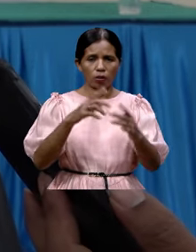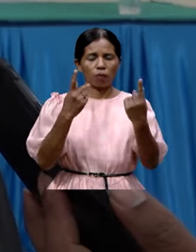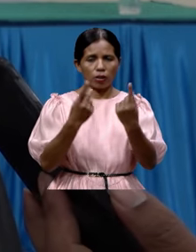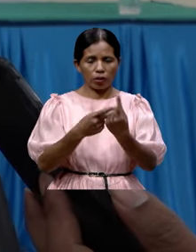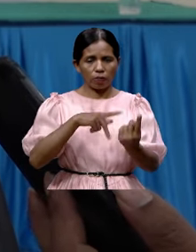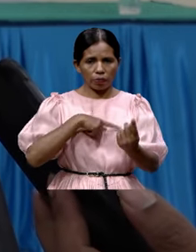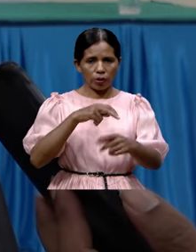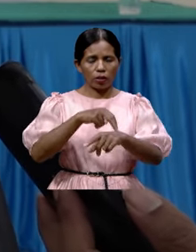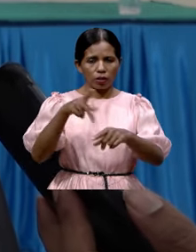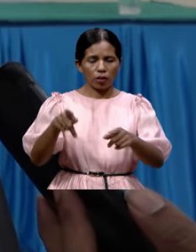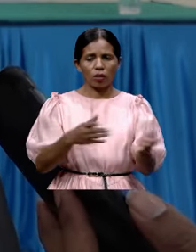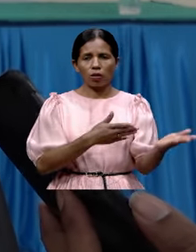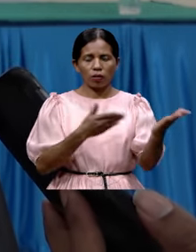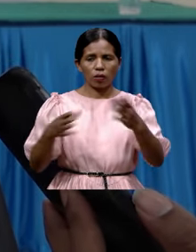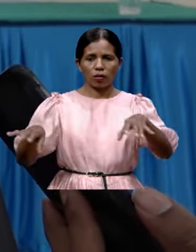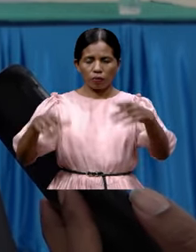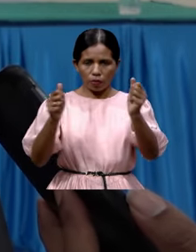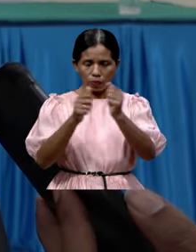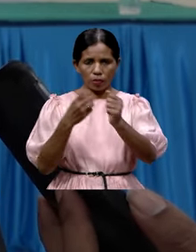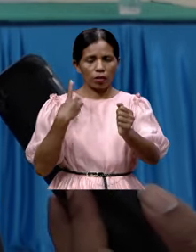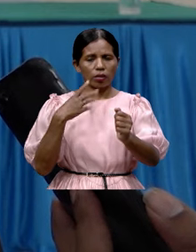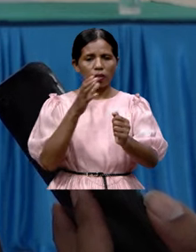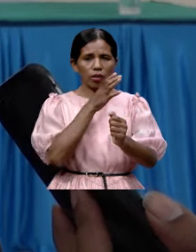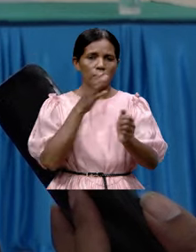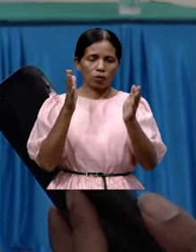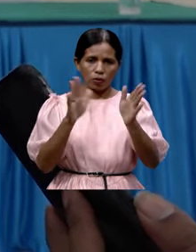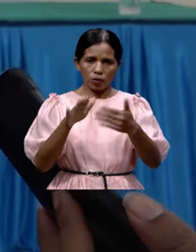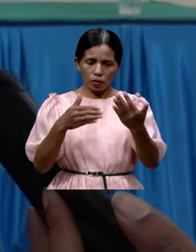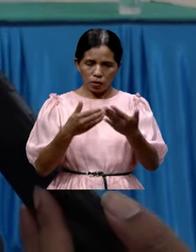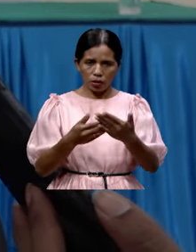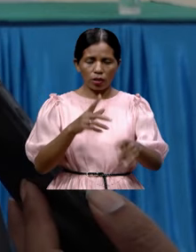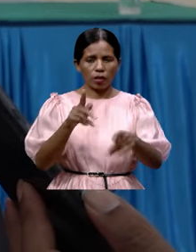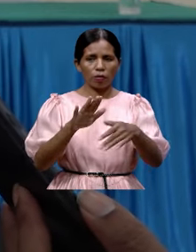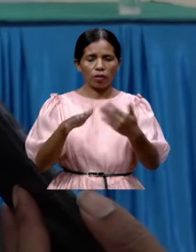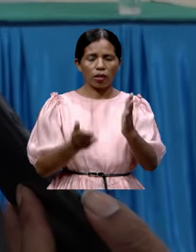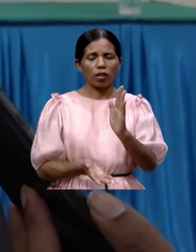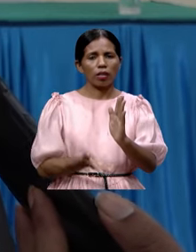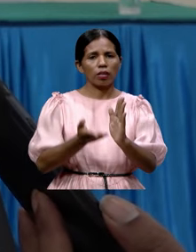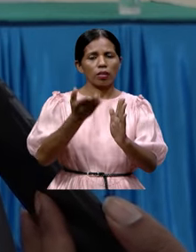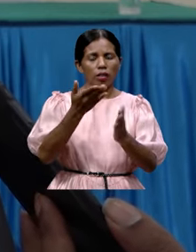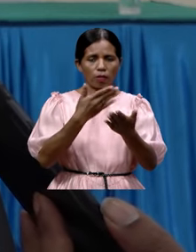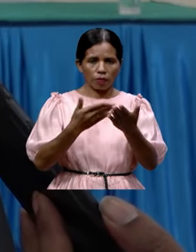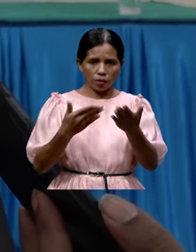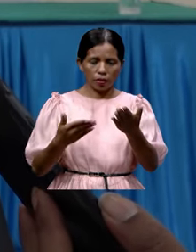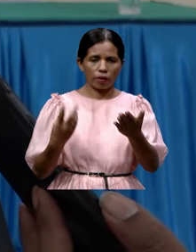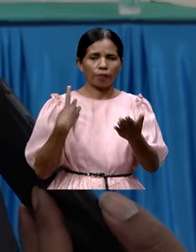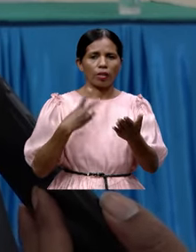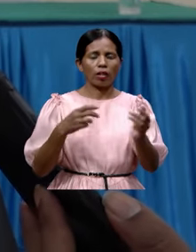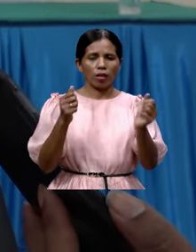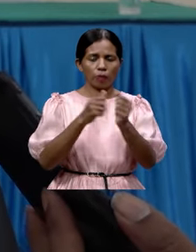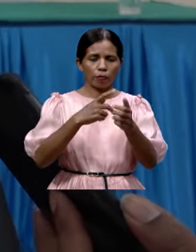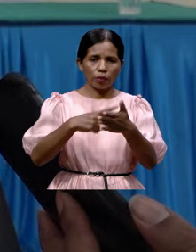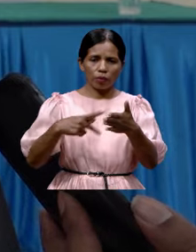tua confiança. Serviço a moto que tem agricultor sira, tem produtor sira, está sa produção relaran, mas a moto que tem